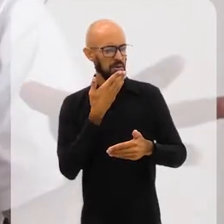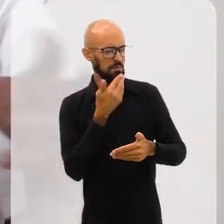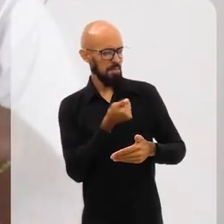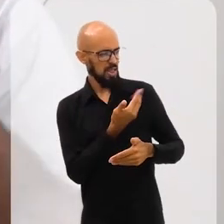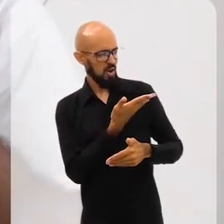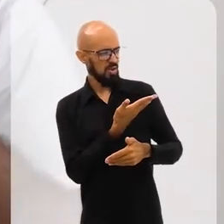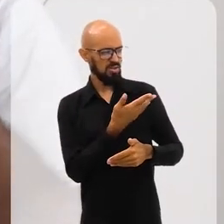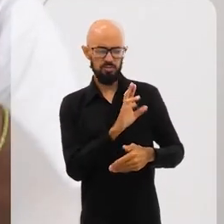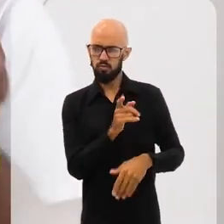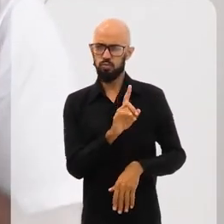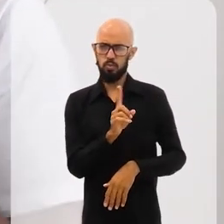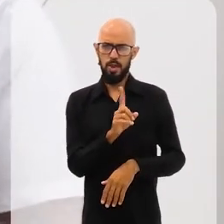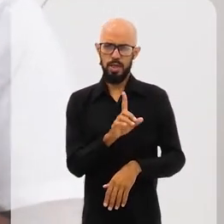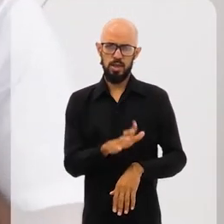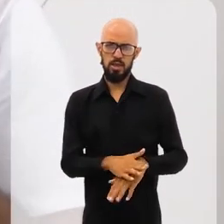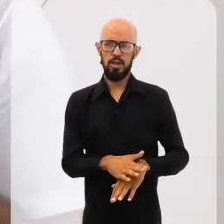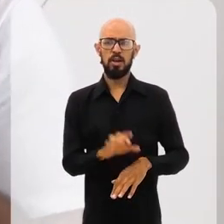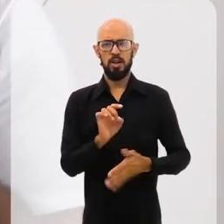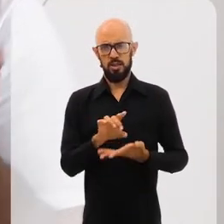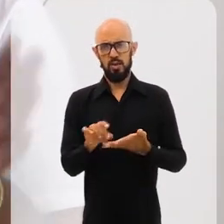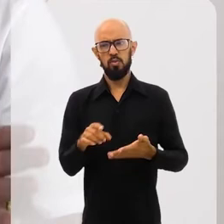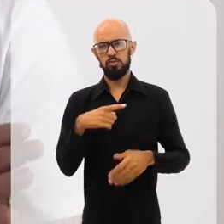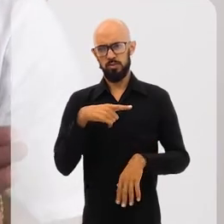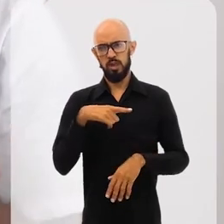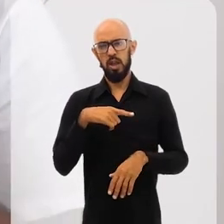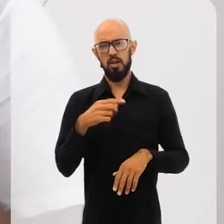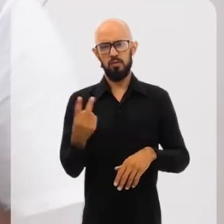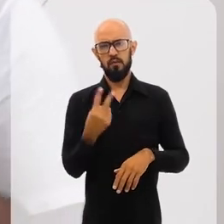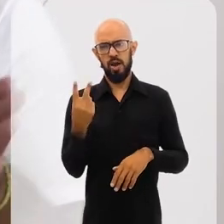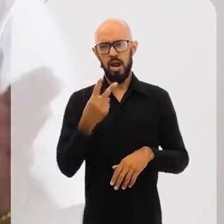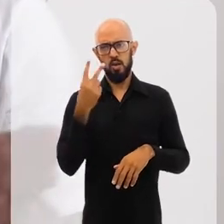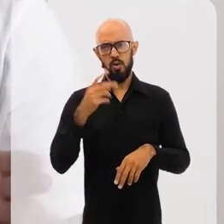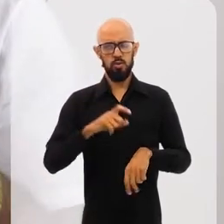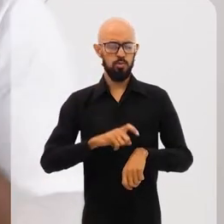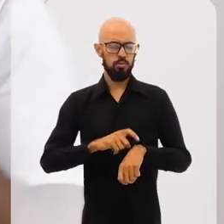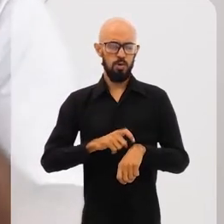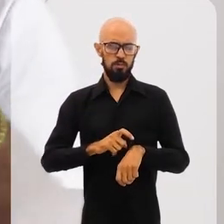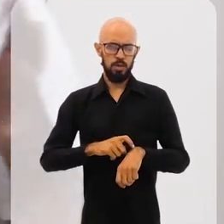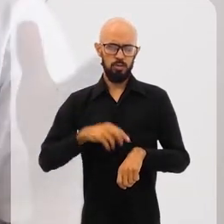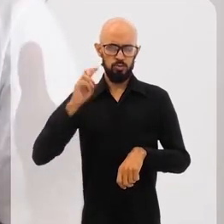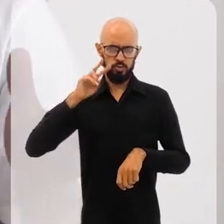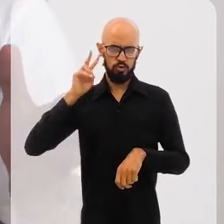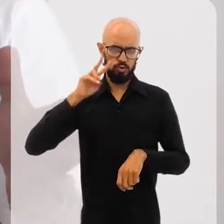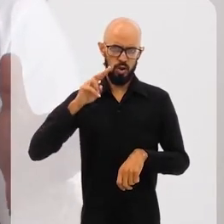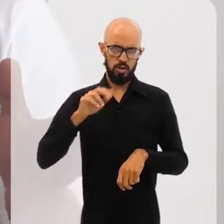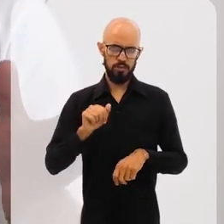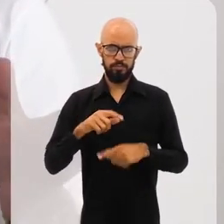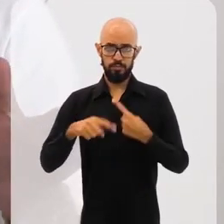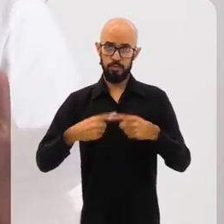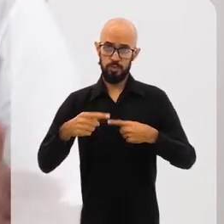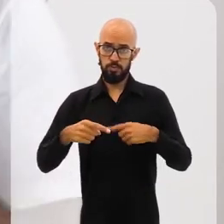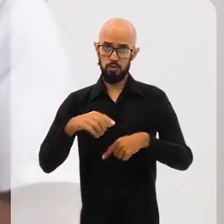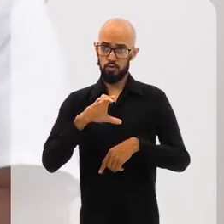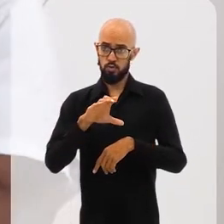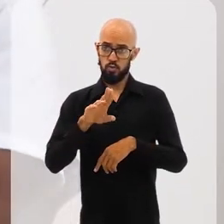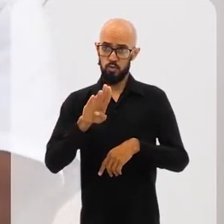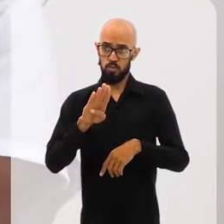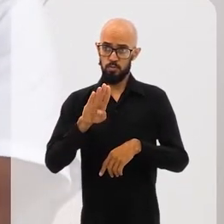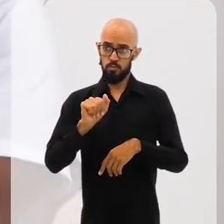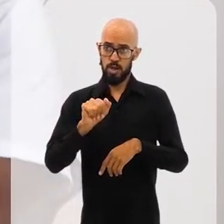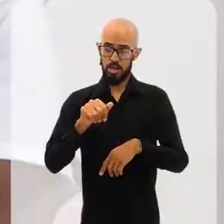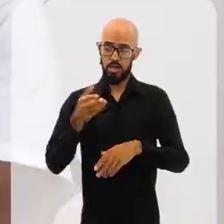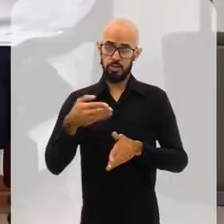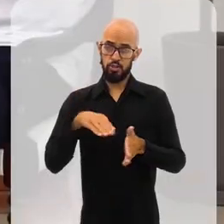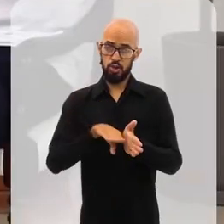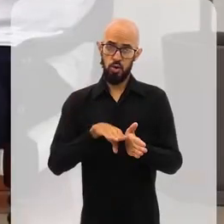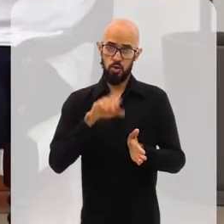maior que o outro, tem que ser melhor que o outro. Não é nada disso. Cada um tem o seu valor, cada um tem o seu momento histórico. Então, depois de